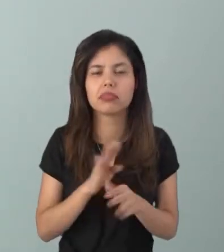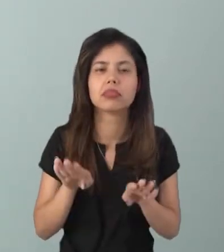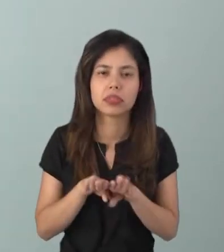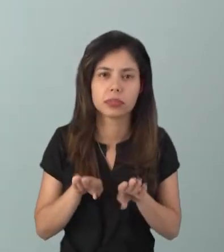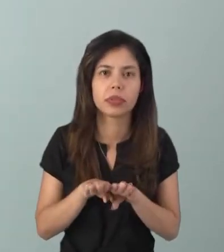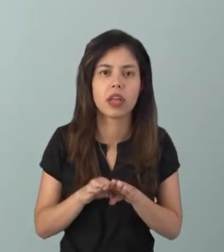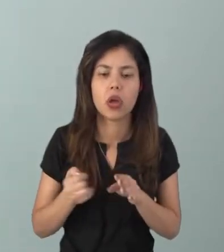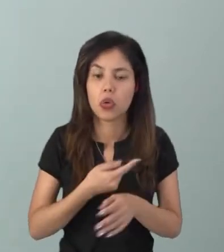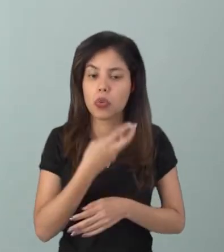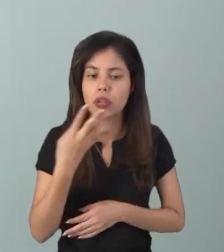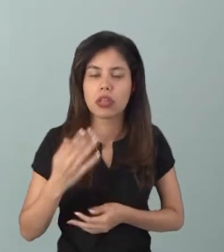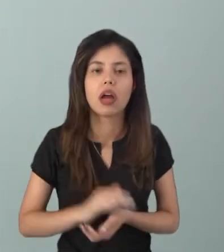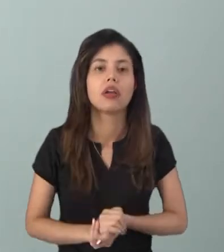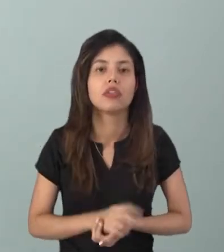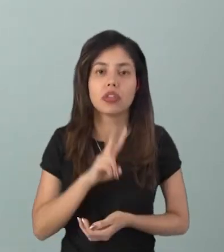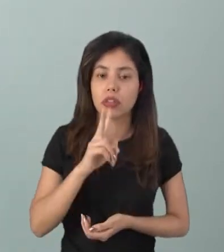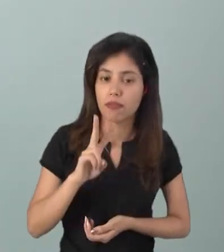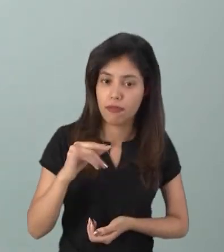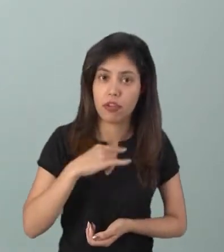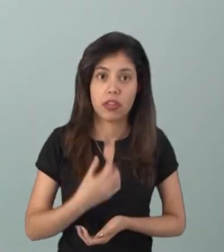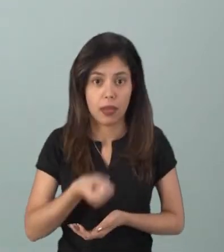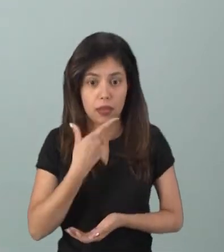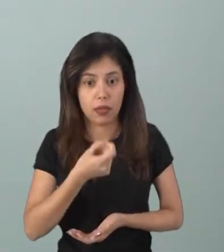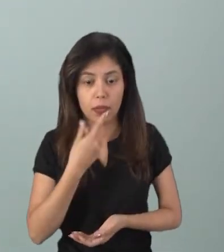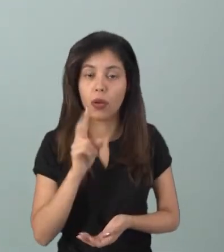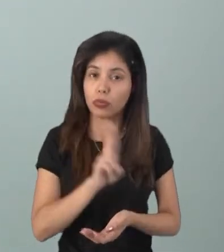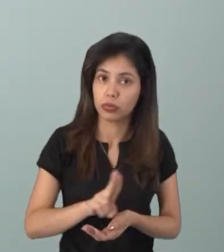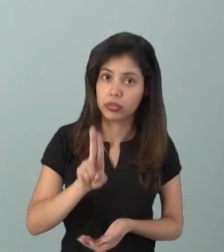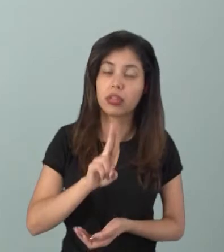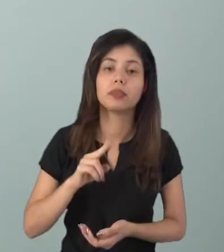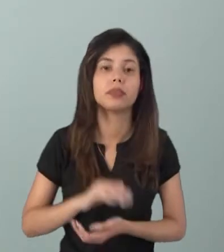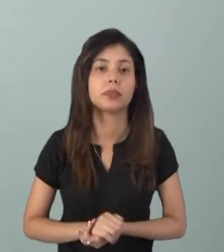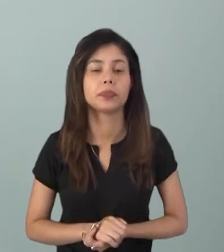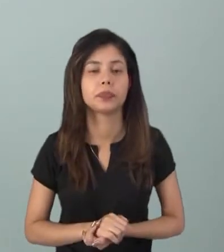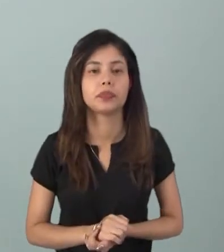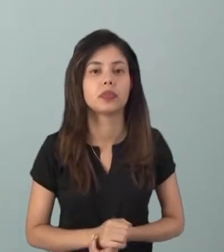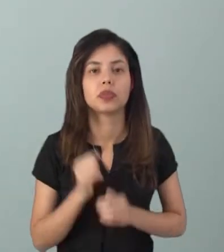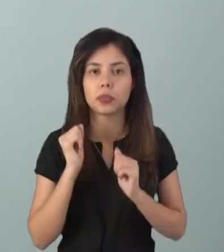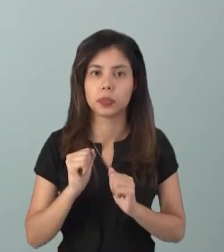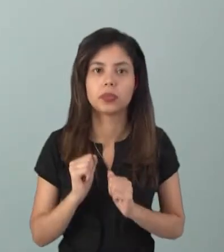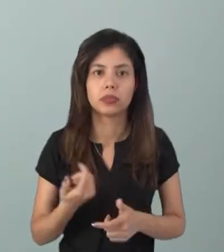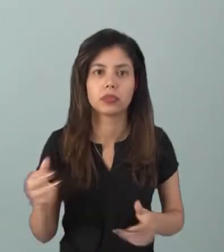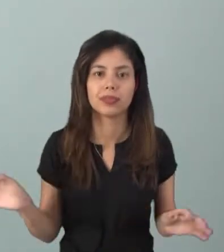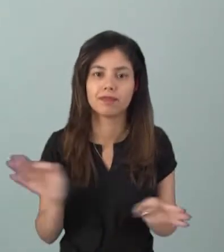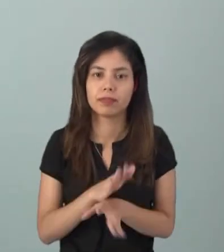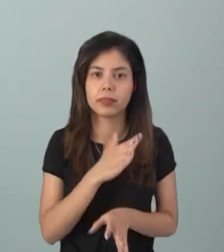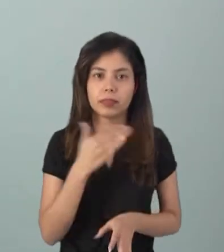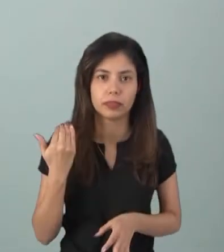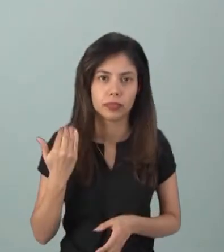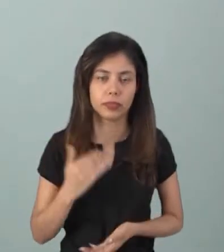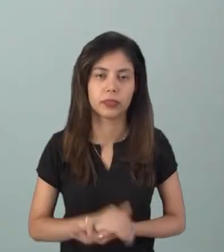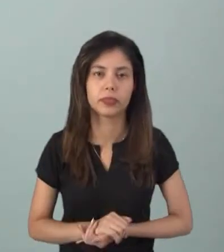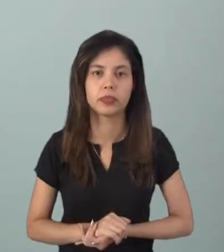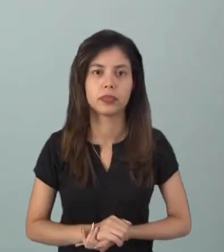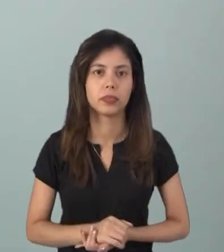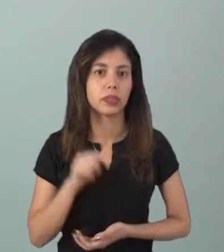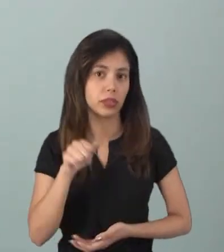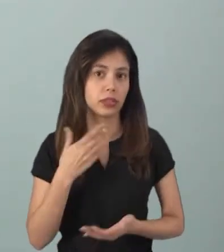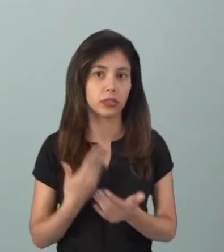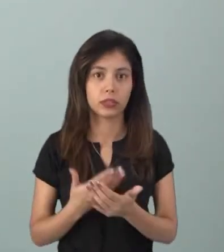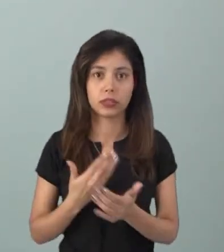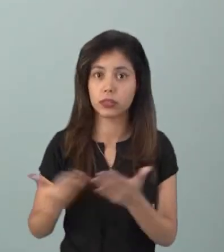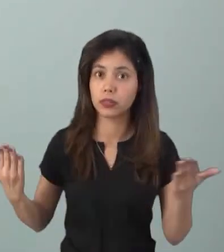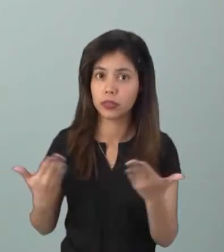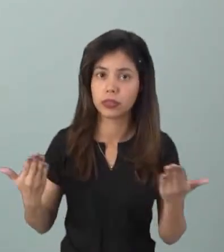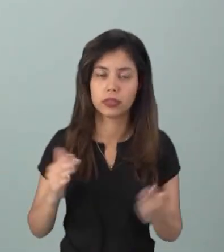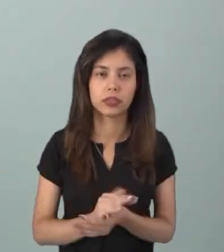dependendo da quantidade, e de há quanto tempo a pessoa vem fazendo esse consumo, pode ser fatal. Então, essa foi a nossa